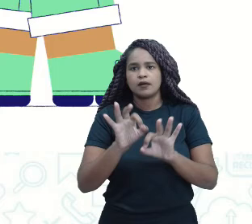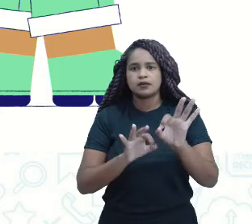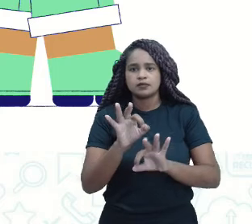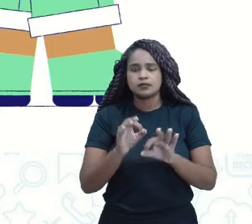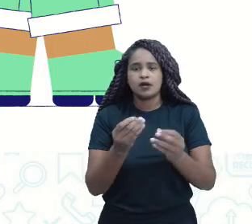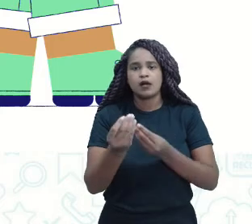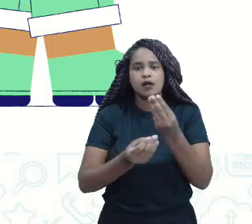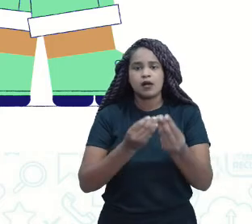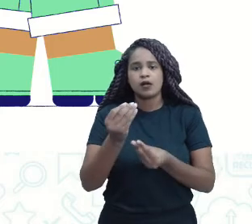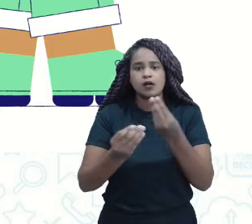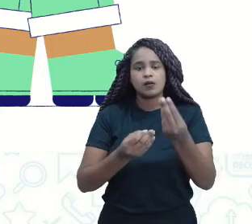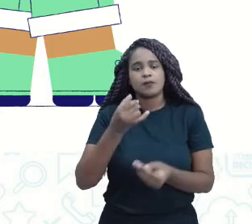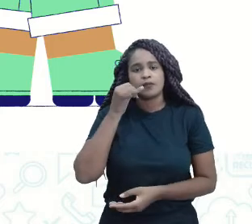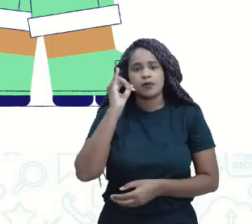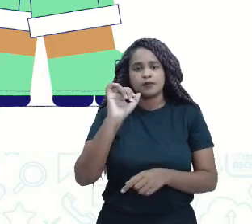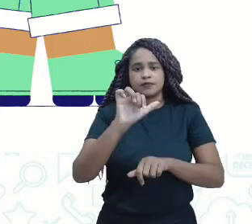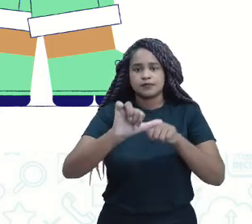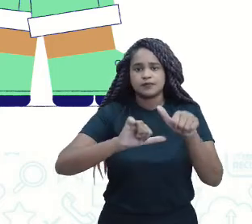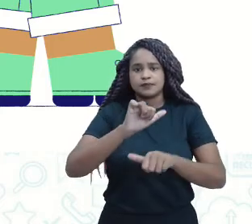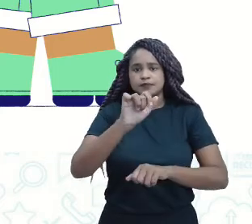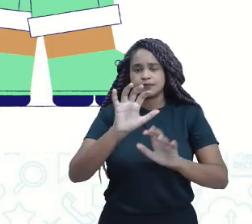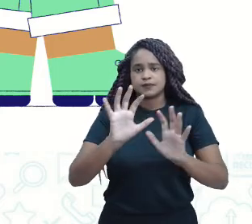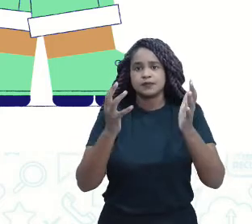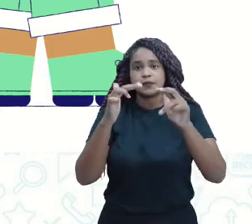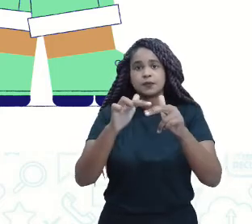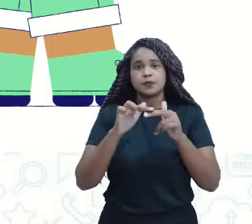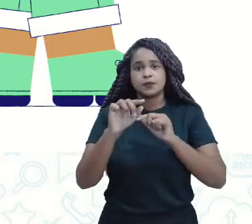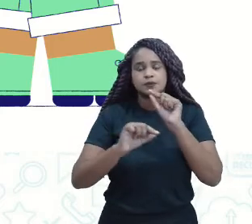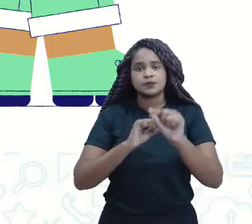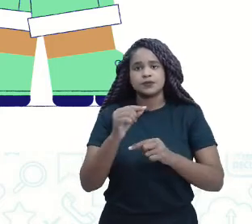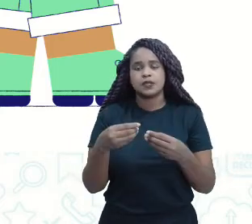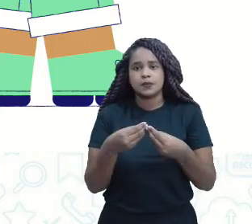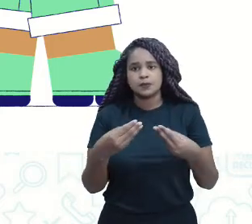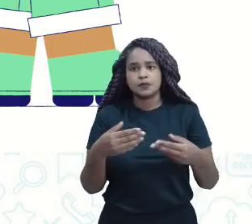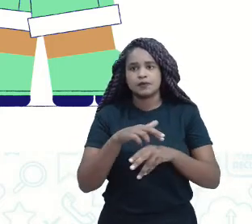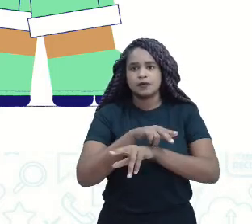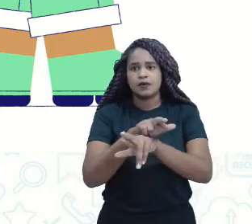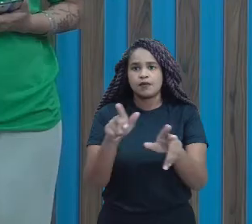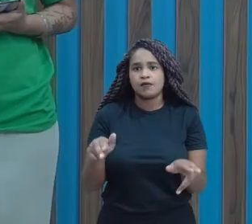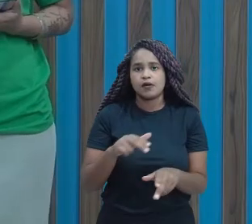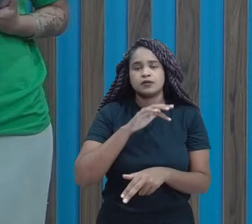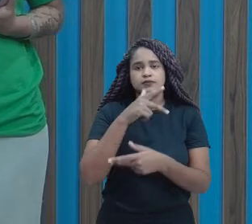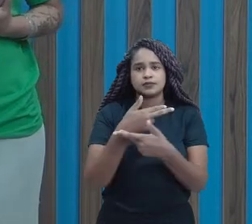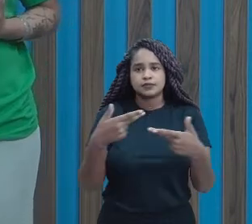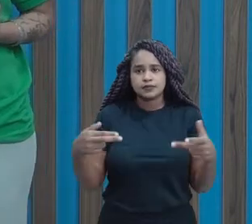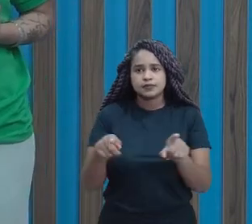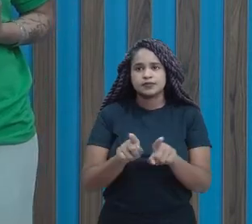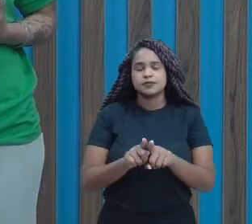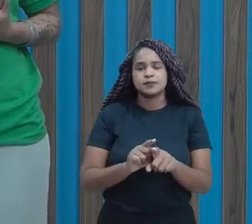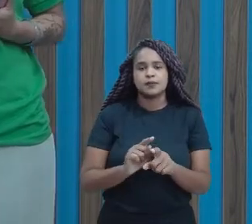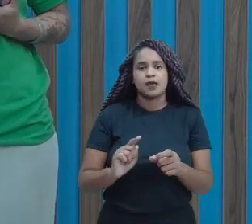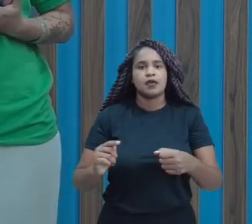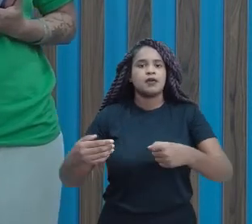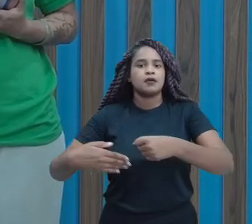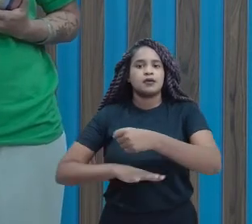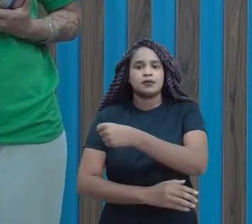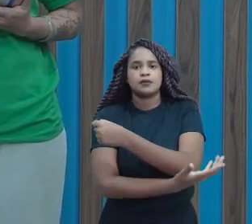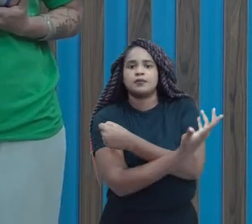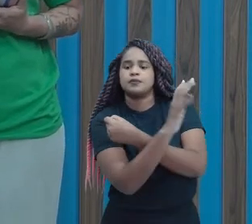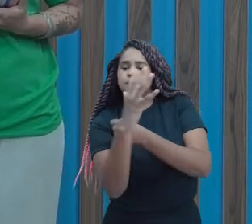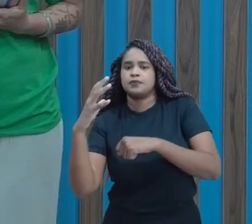e diversas espécies e ecossistemas em risco em diversas partes do mundo. Foi o que a gente conversou até